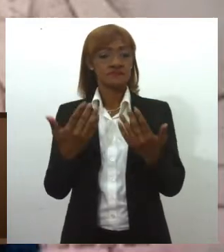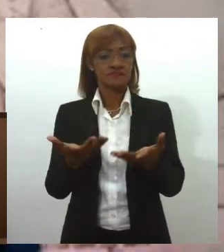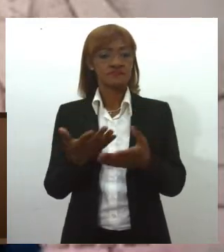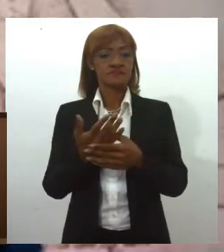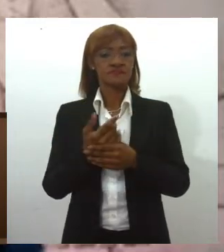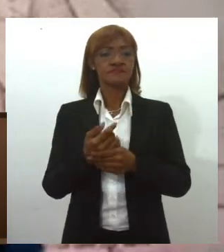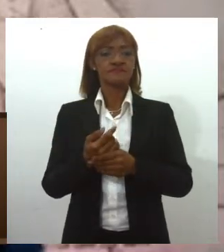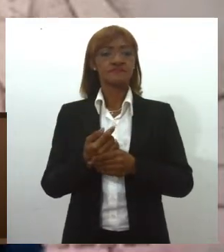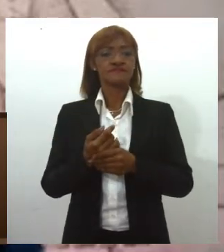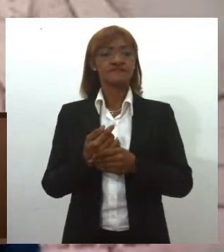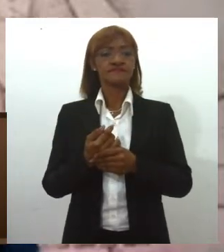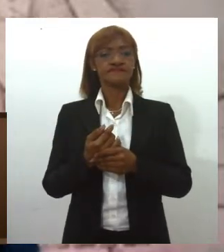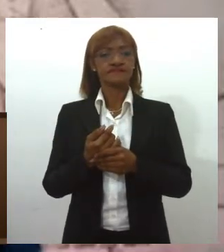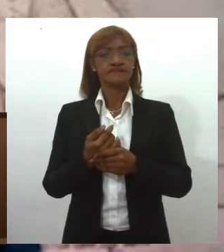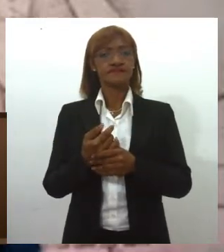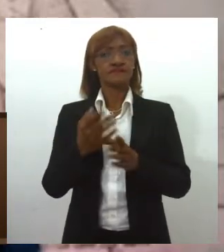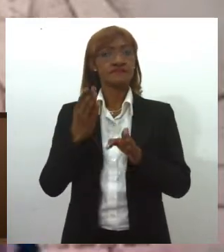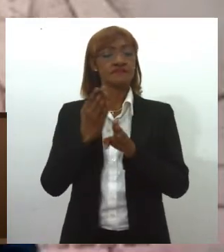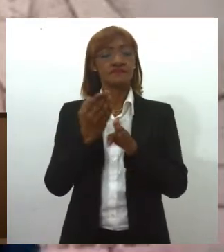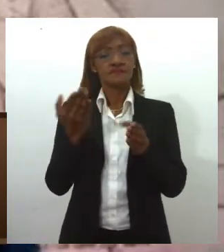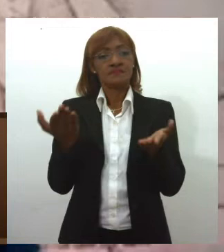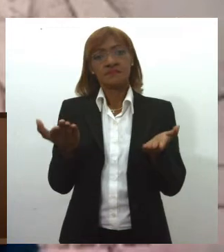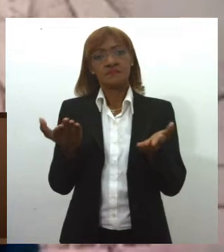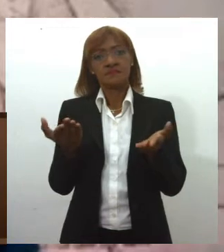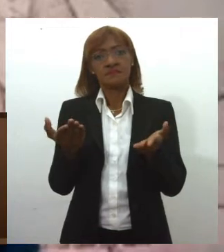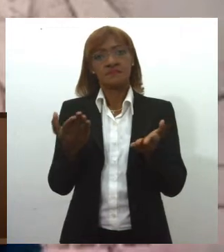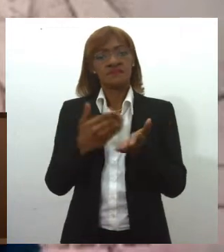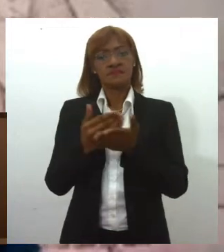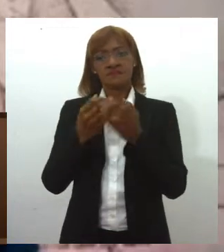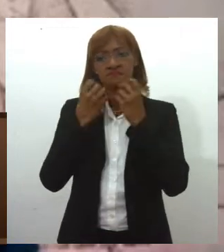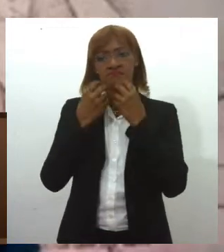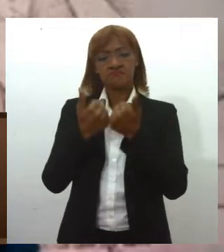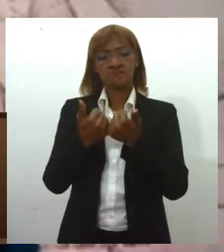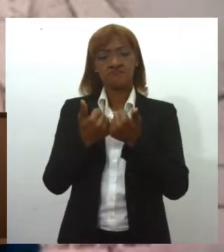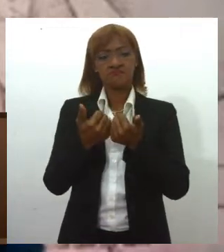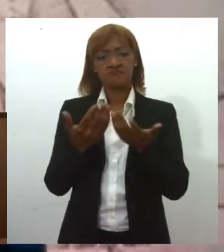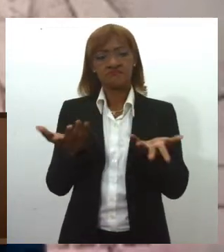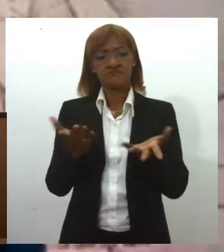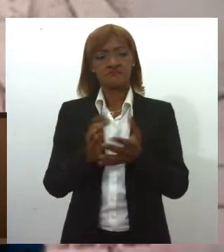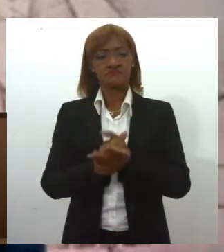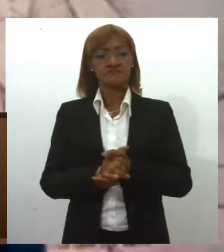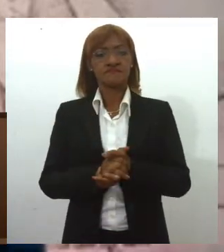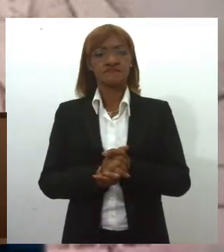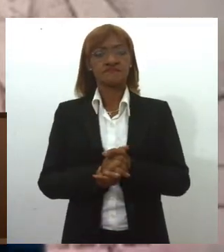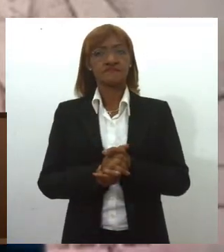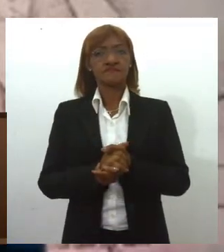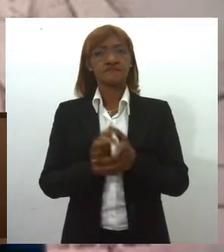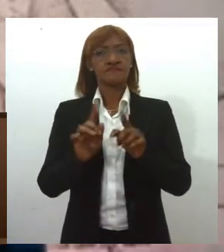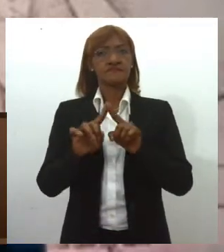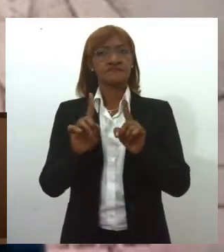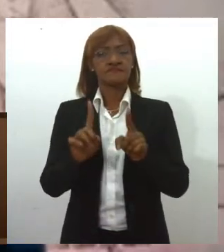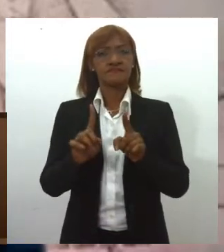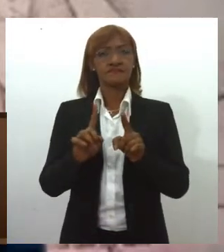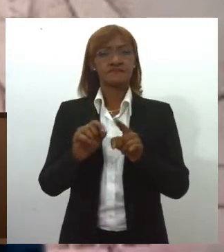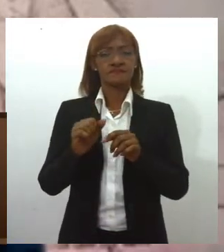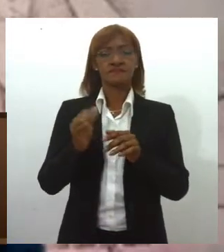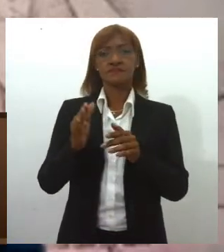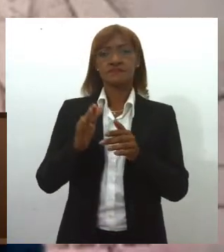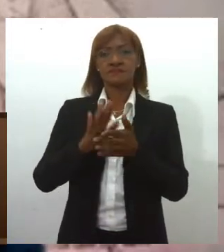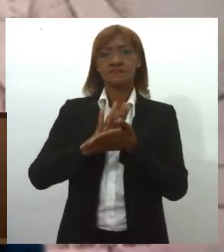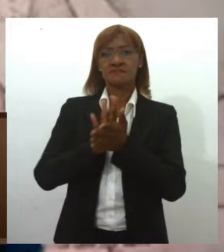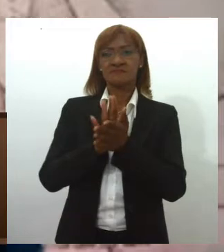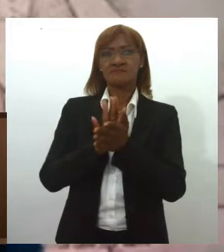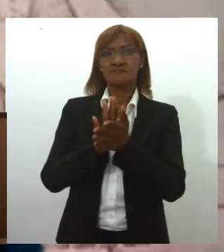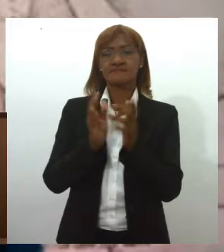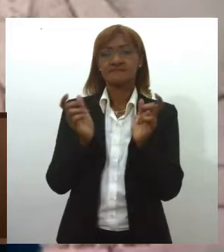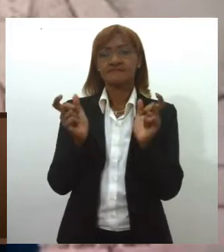rastreamento para descobrir se está tudo bem, para ter certeza que está tudo bem. Então, aos poucos, o preconceito